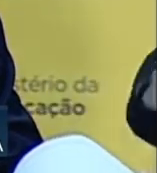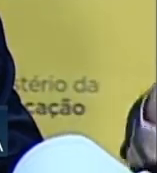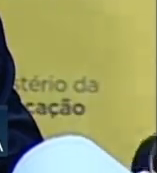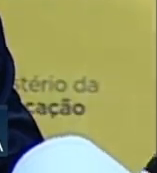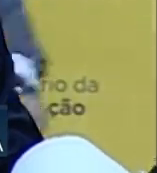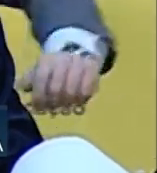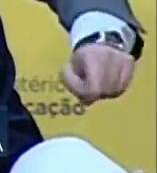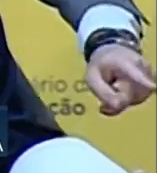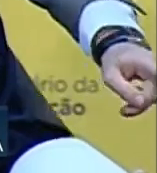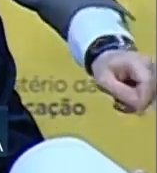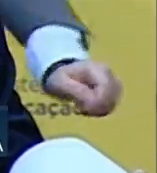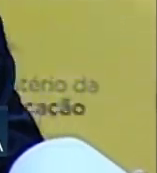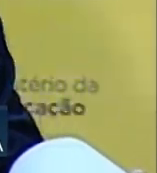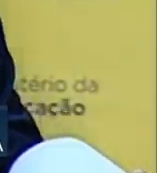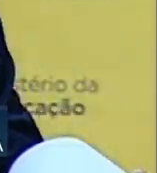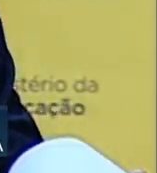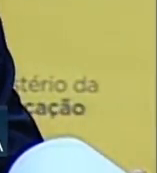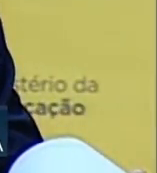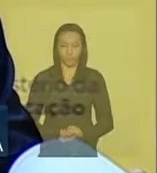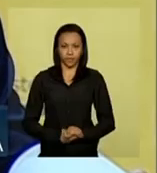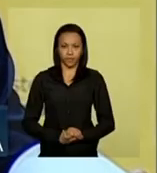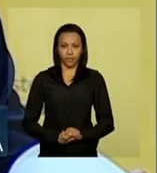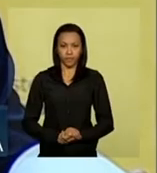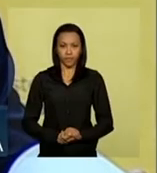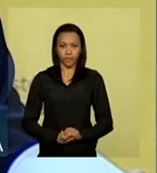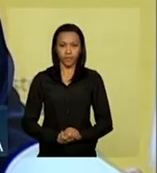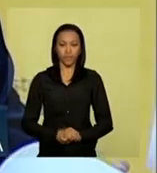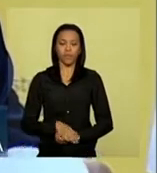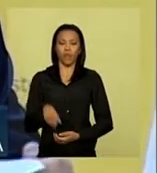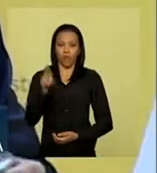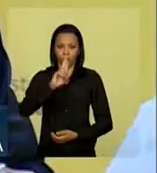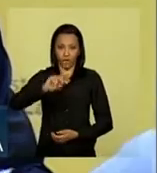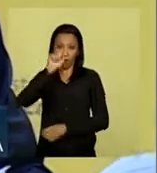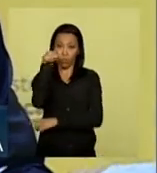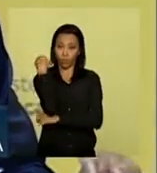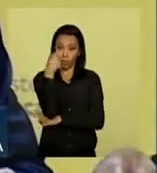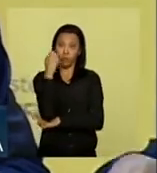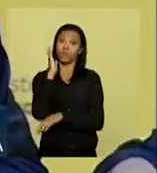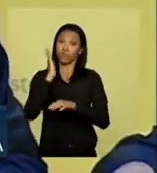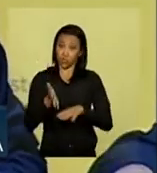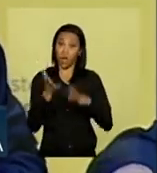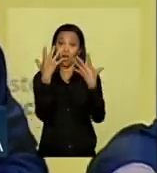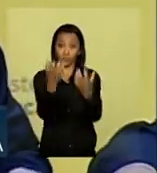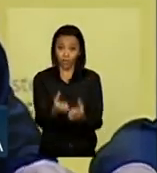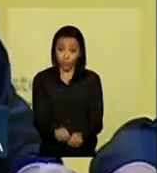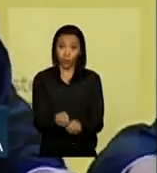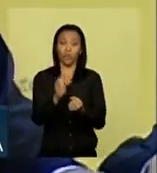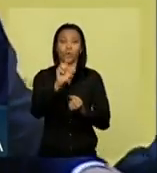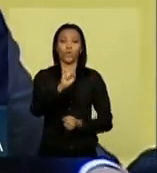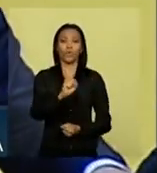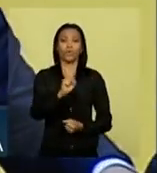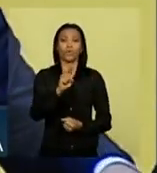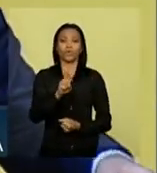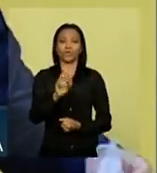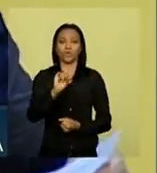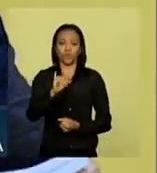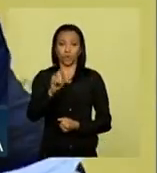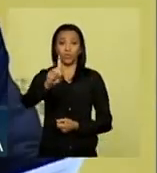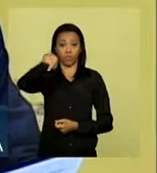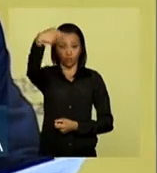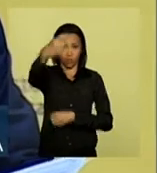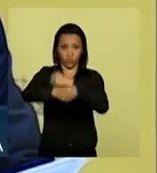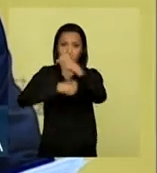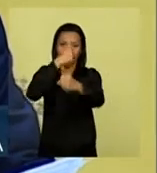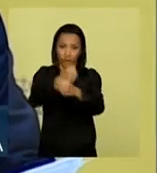estão no Sisu e a curiosidade Federal do Rio Grande do Sul já aprovou para entrar para o ano que vem hoje é as